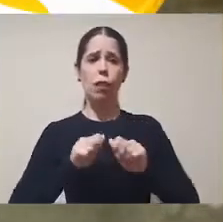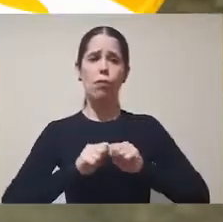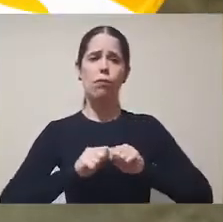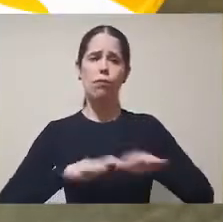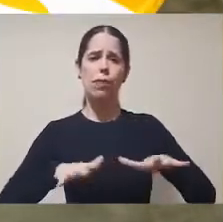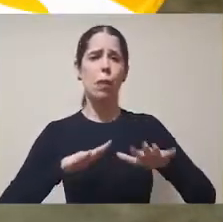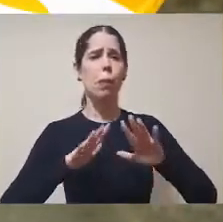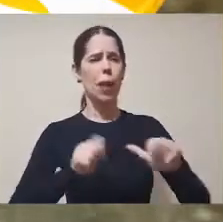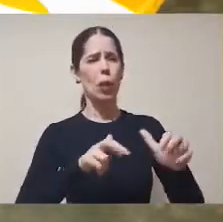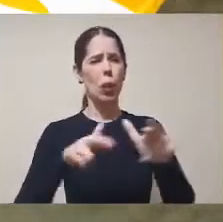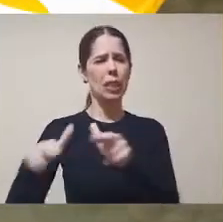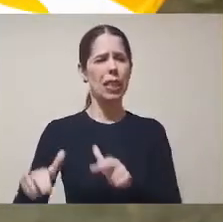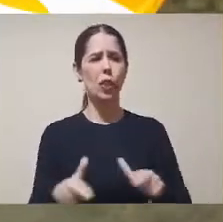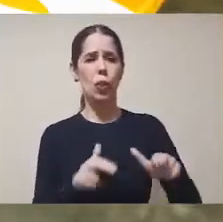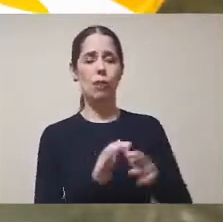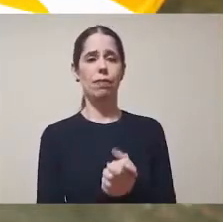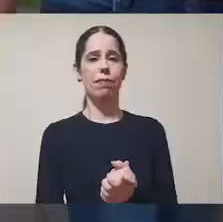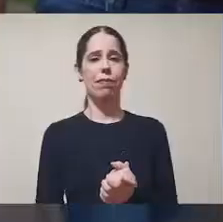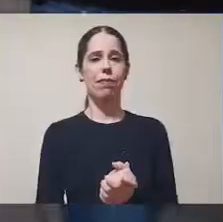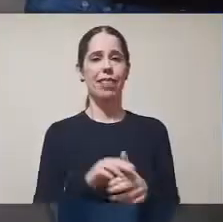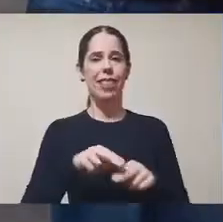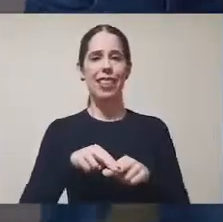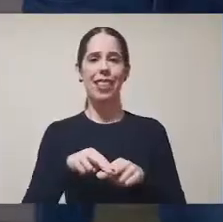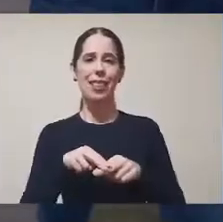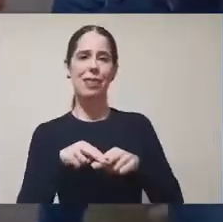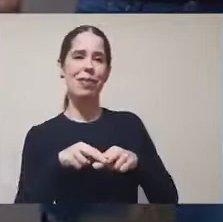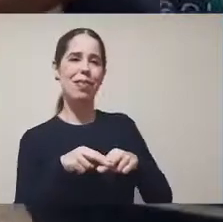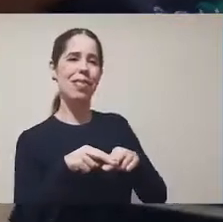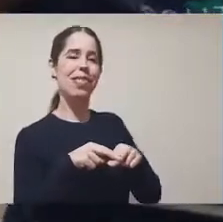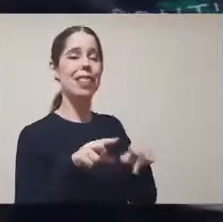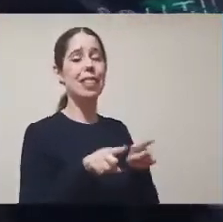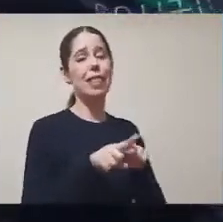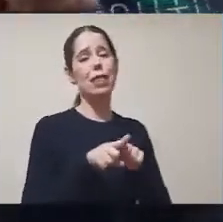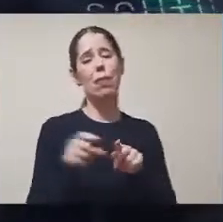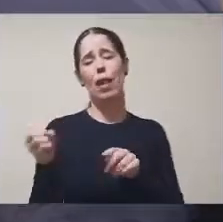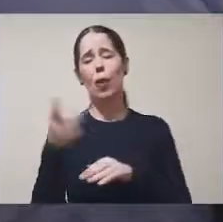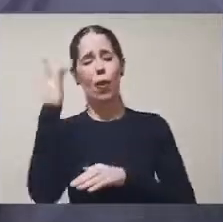vai levar para todas as regiões. É por essa razão, é